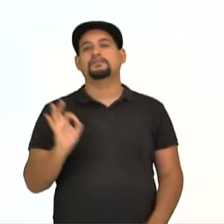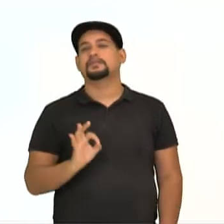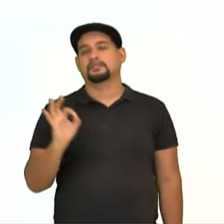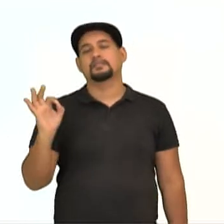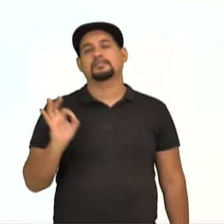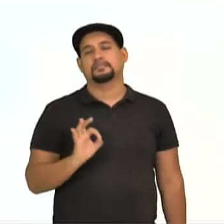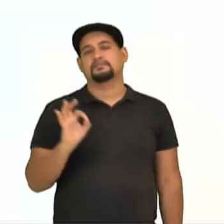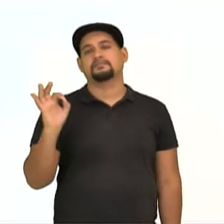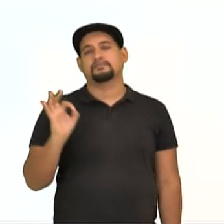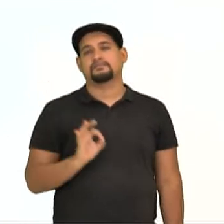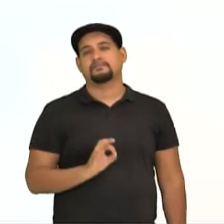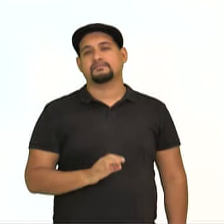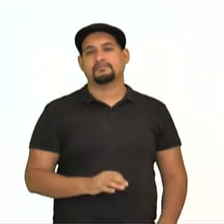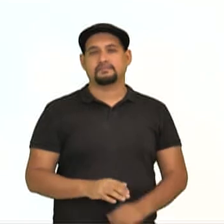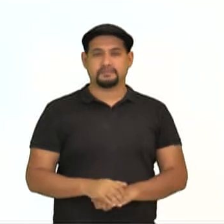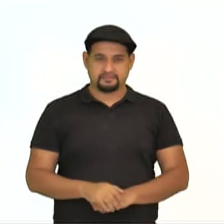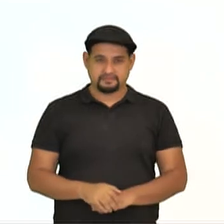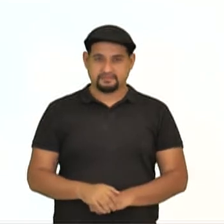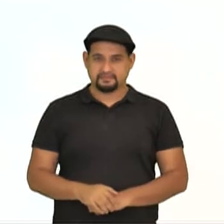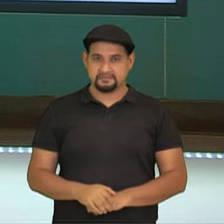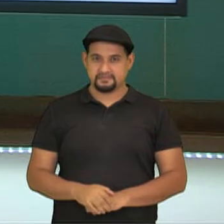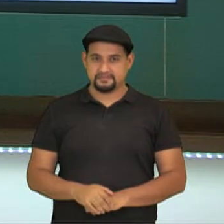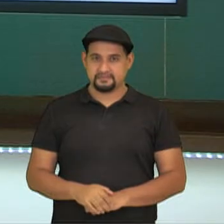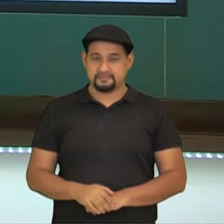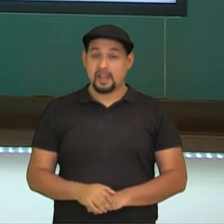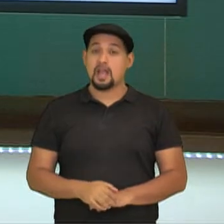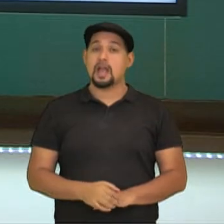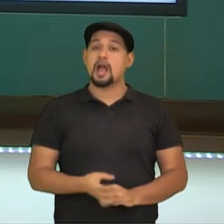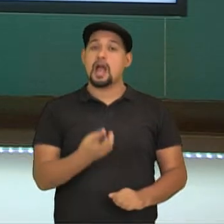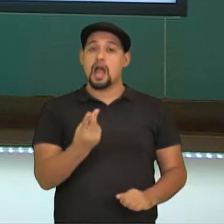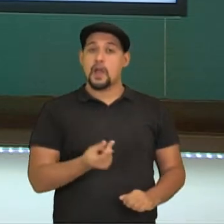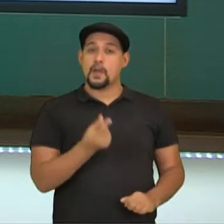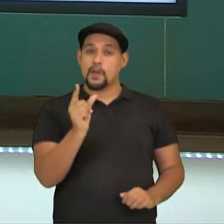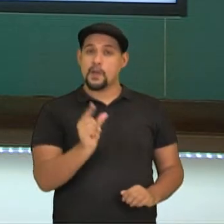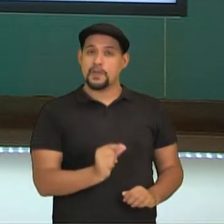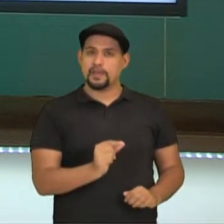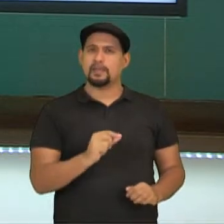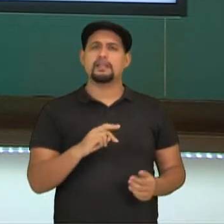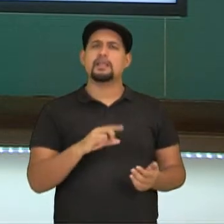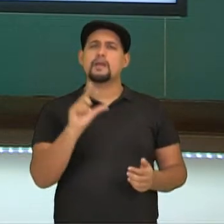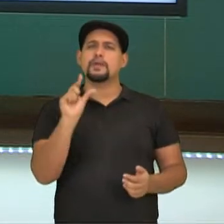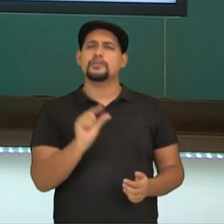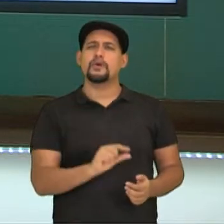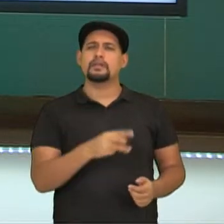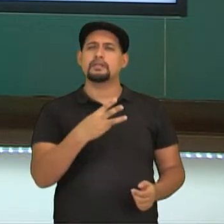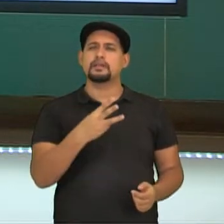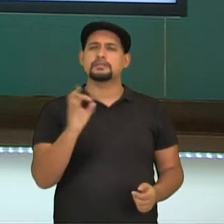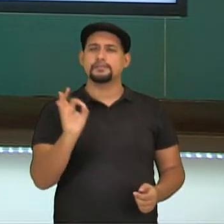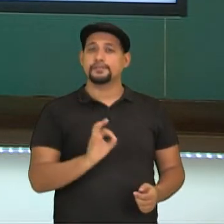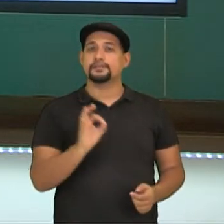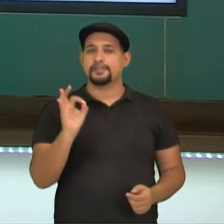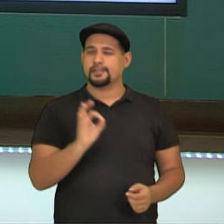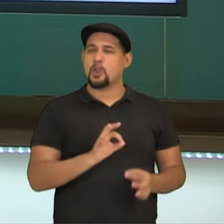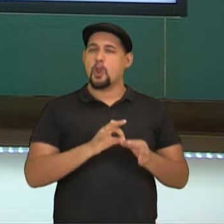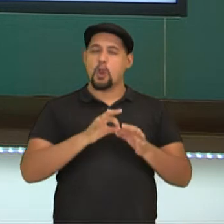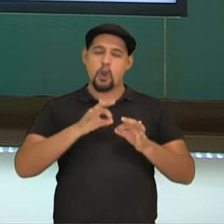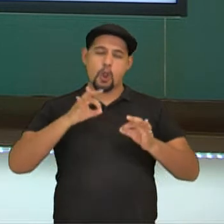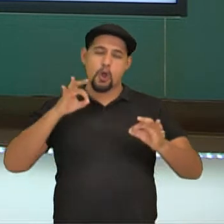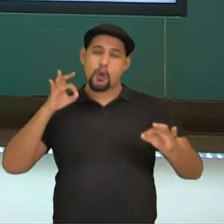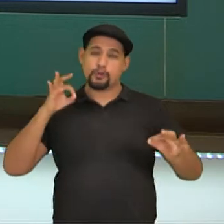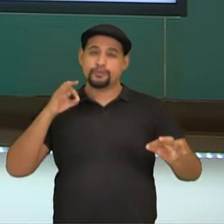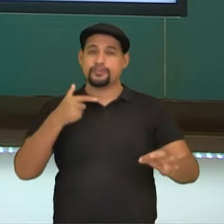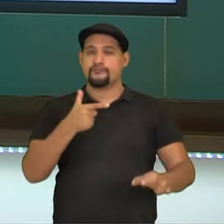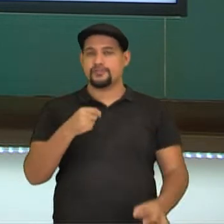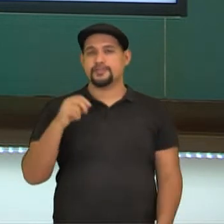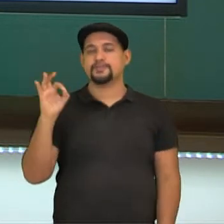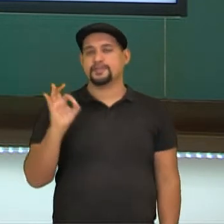97,24%, ou seja, a economia dele está em menor que 3%, muito longe dos